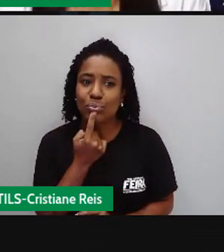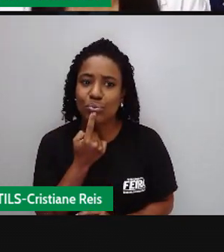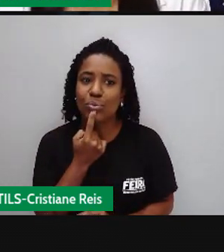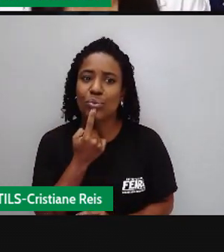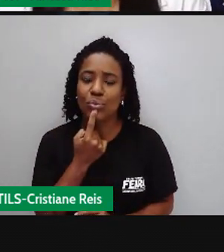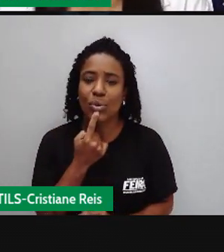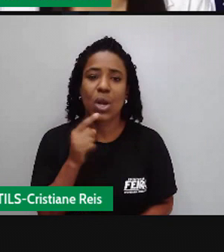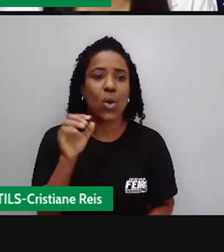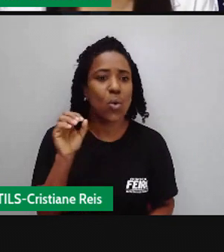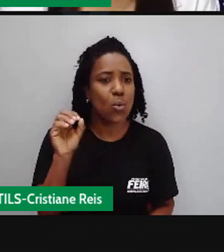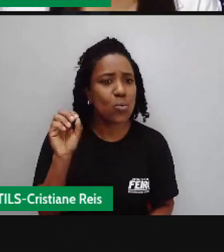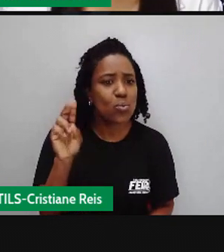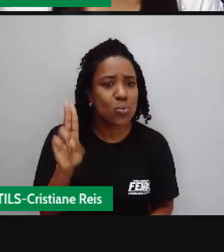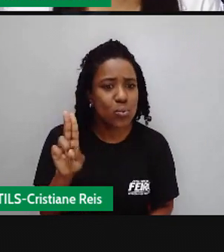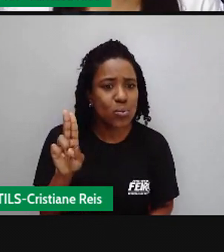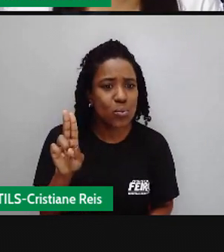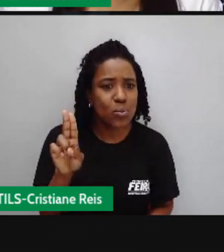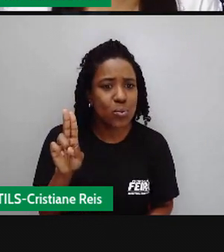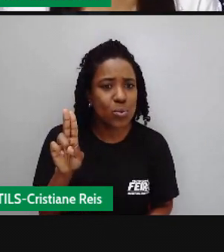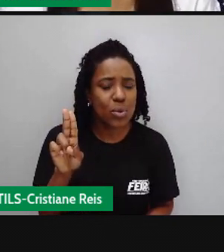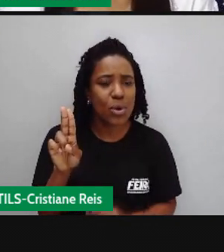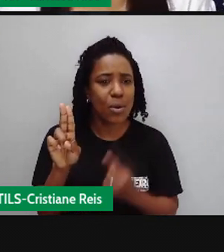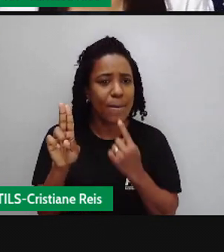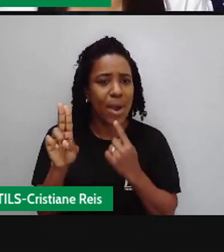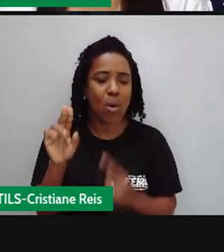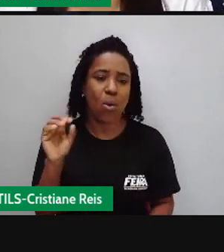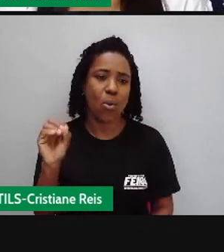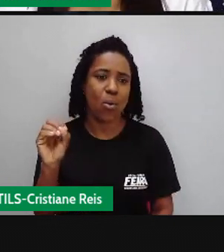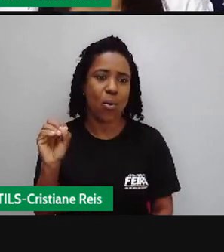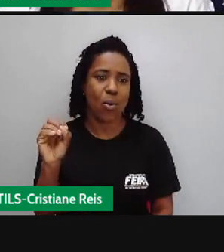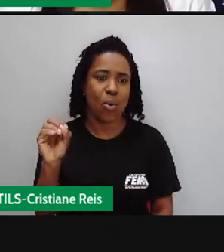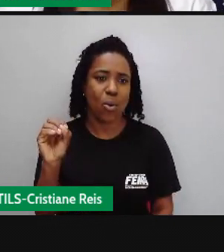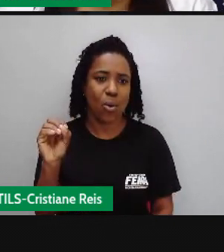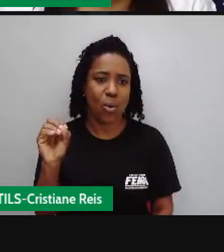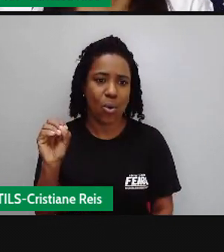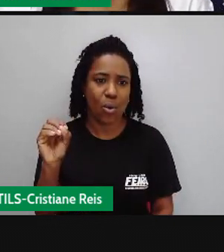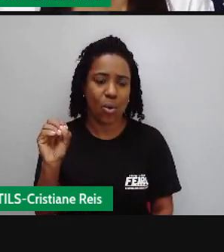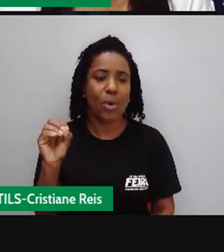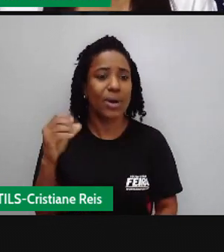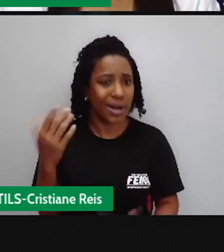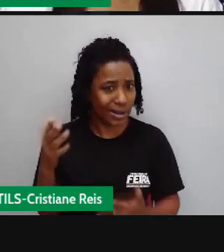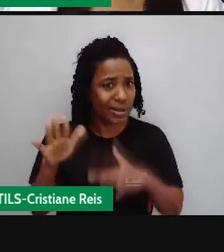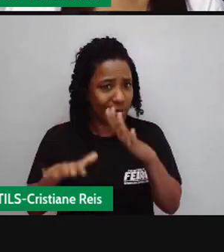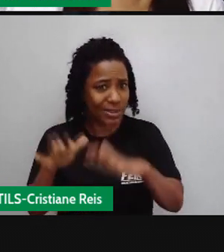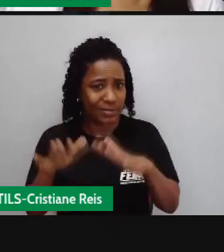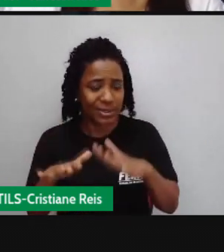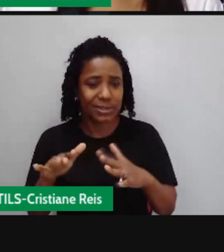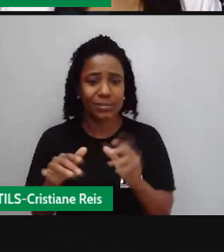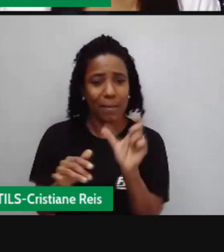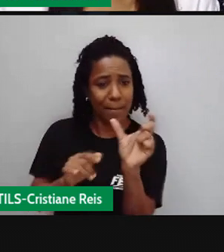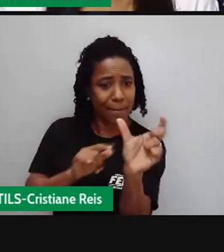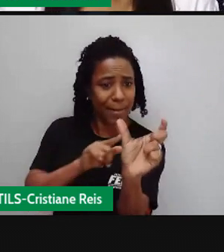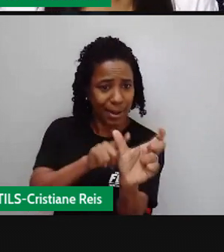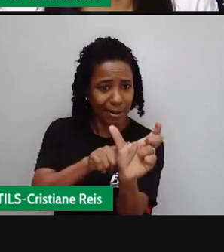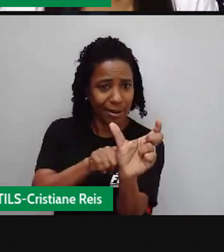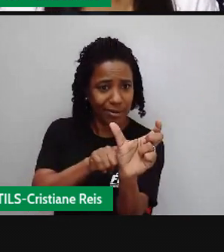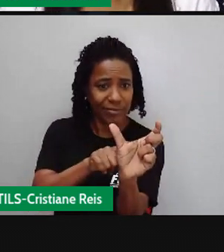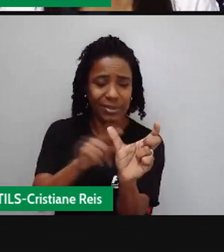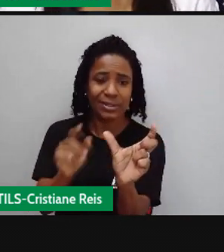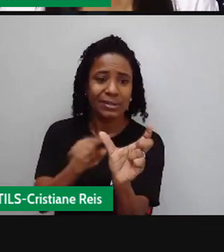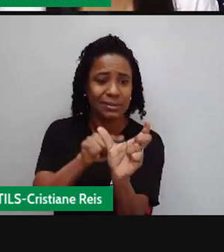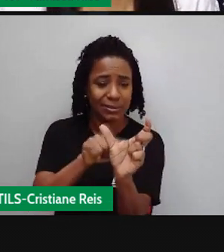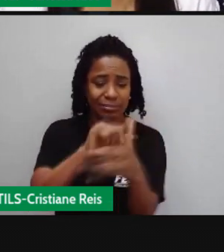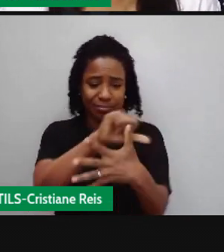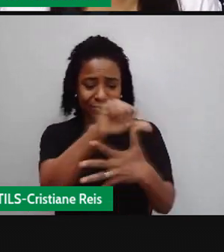O, seja aí no meio da palavra, ou seja no final da palavra, né? O som do O e o som do U